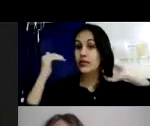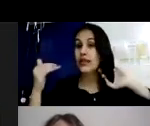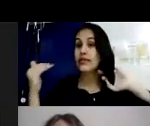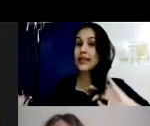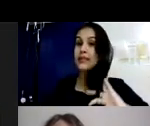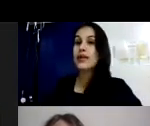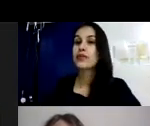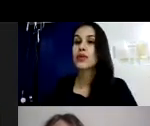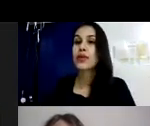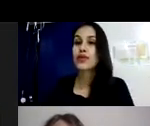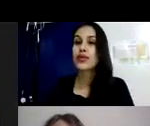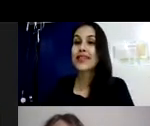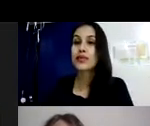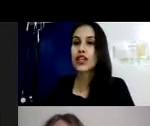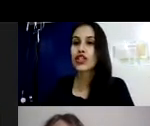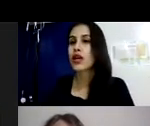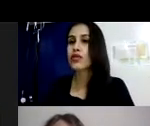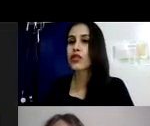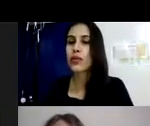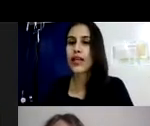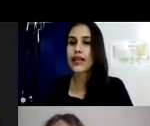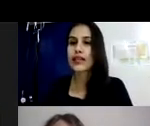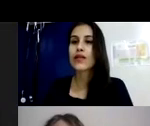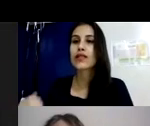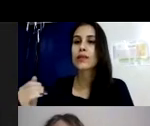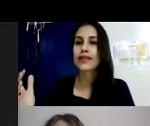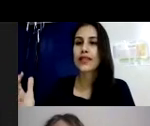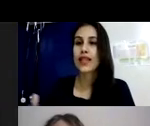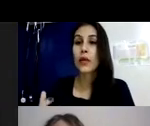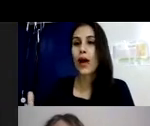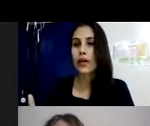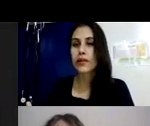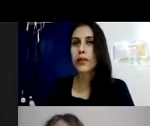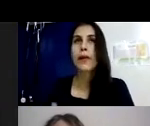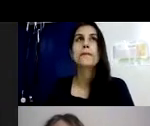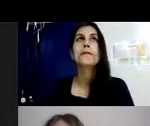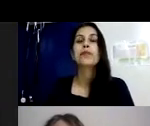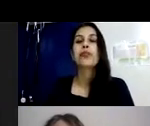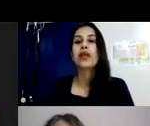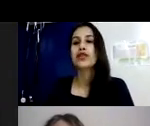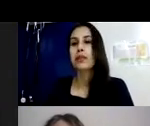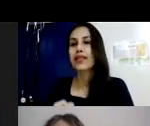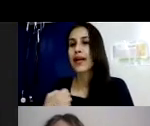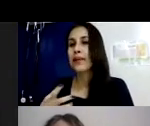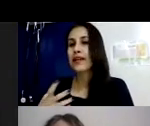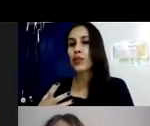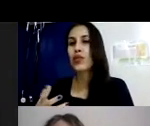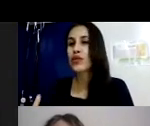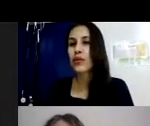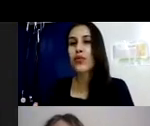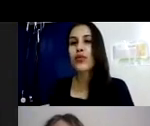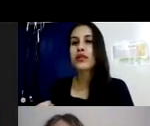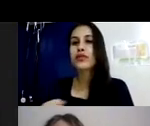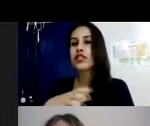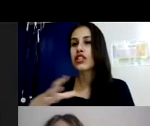Então, eu tenho que trabalhar muito isso, não deixar o chão molhado. Às vezes, tem o hábito de passar pano